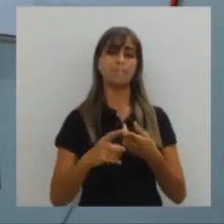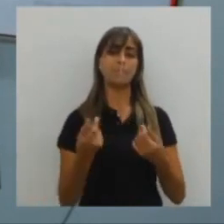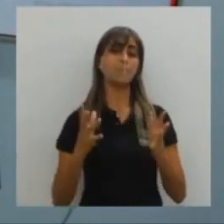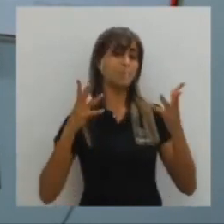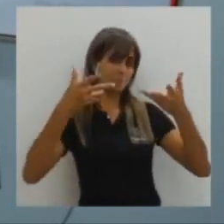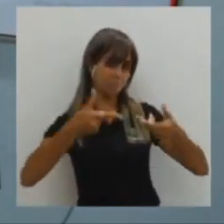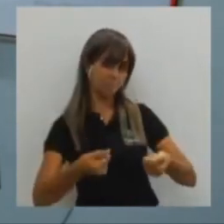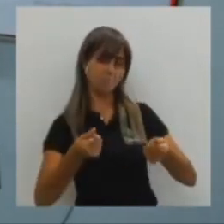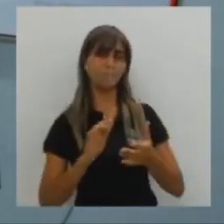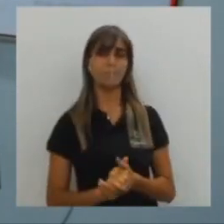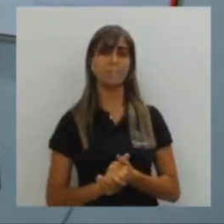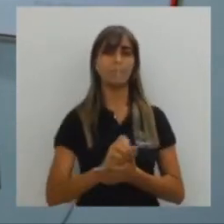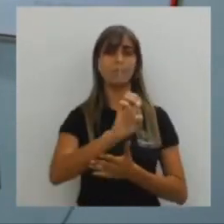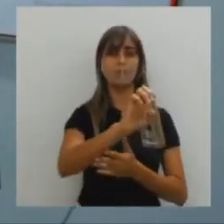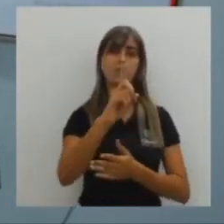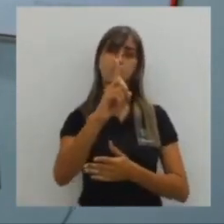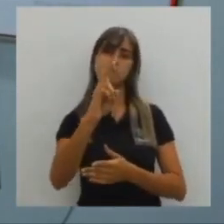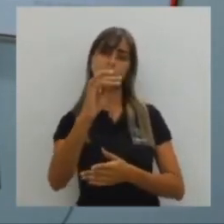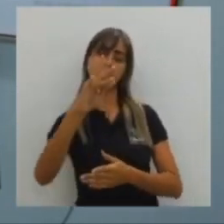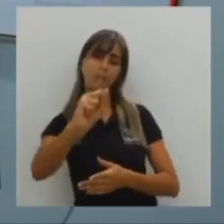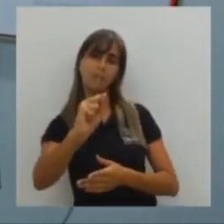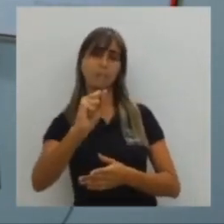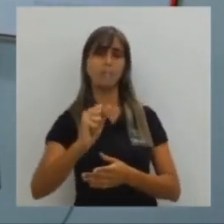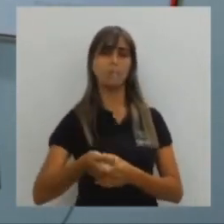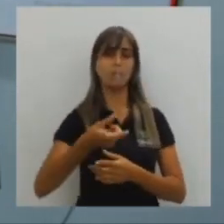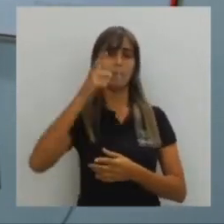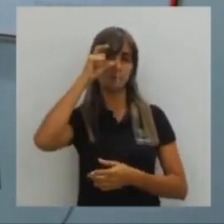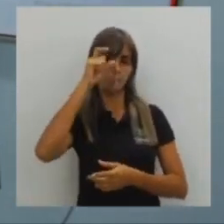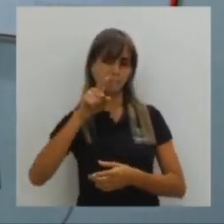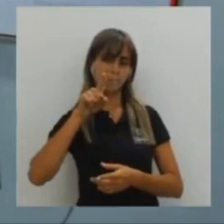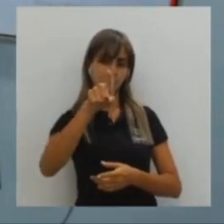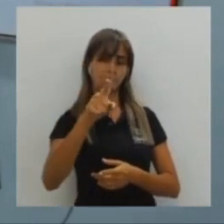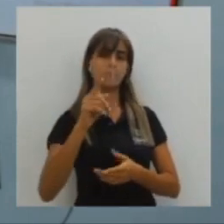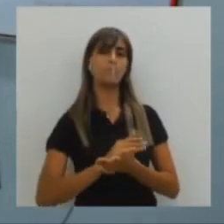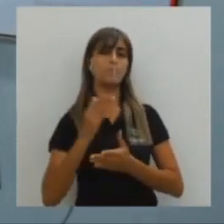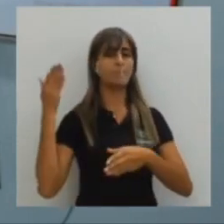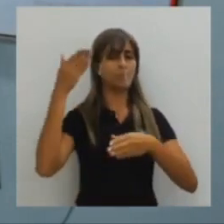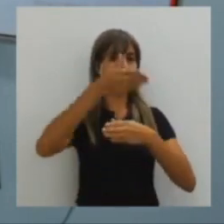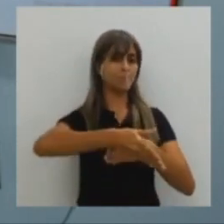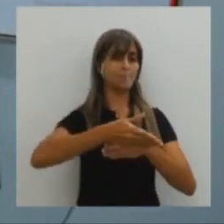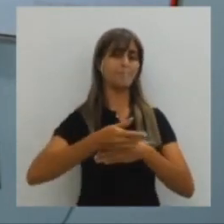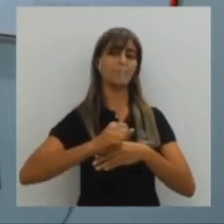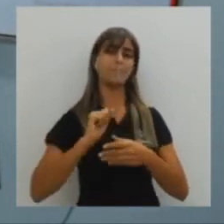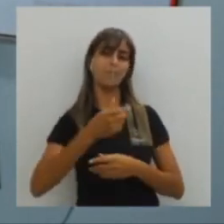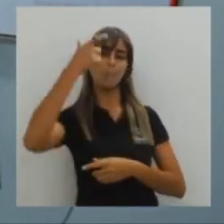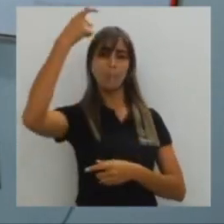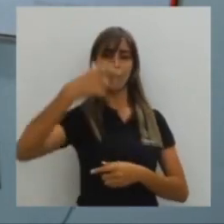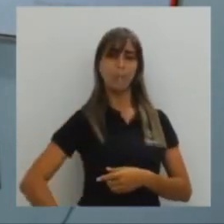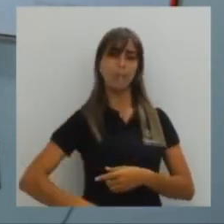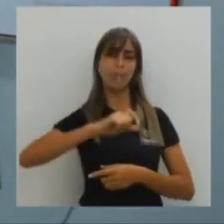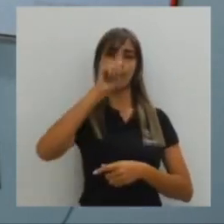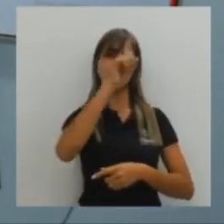tudo isso, a gente tem o EducaPE no Instagram. E aí eu te convido para você ir lá seguir a nossa página, o nosso perfil, que é o